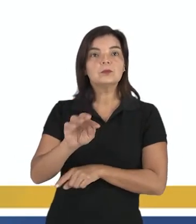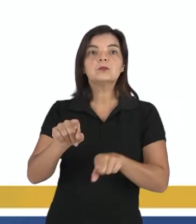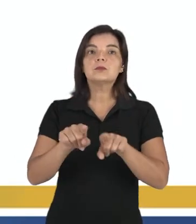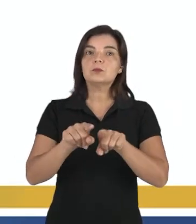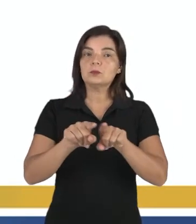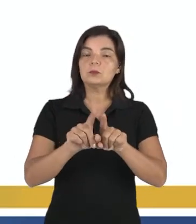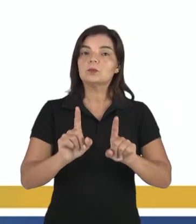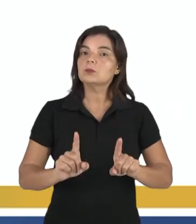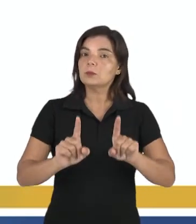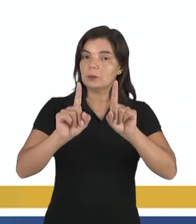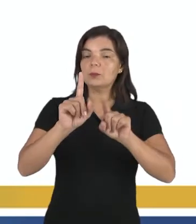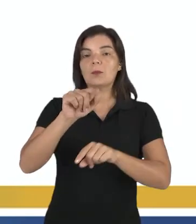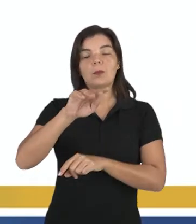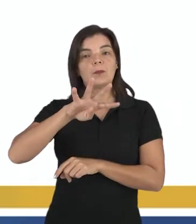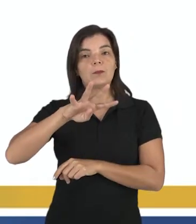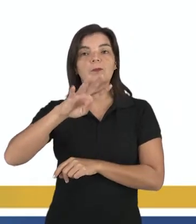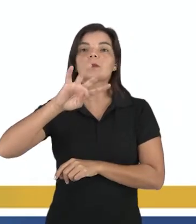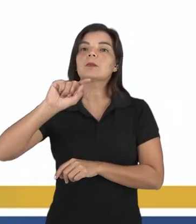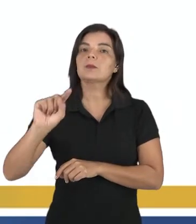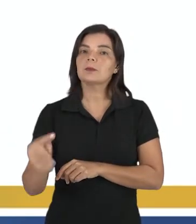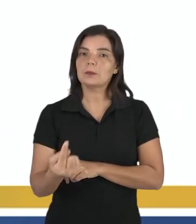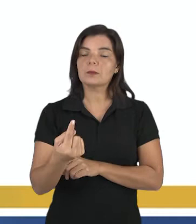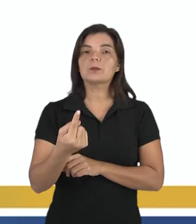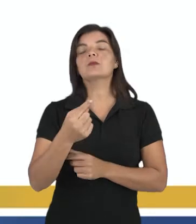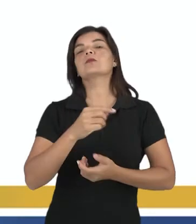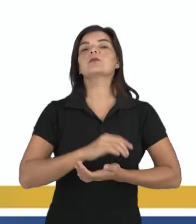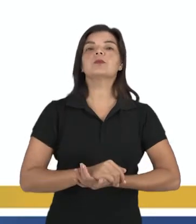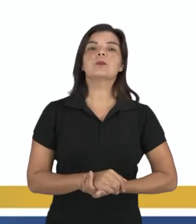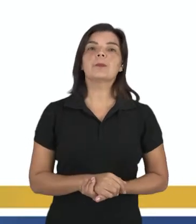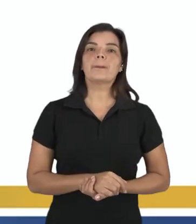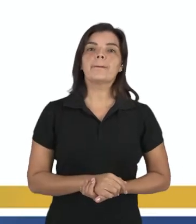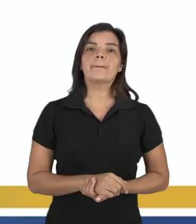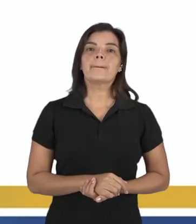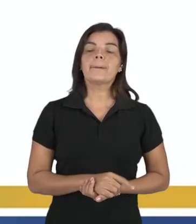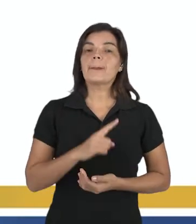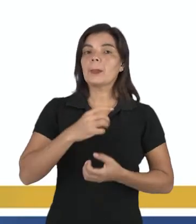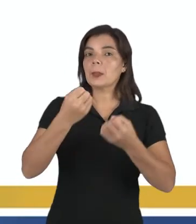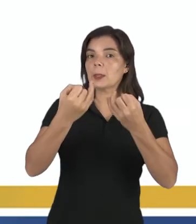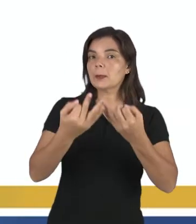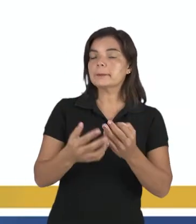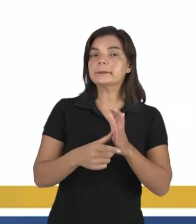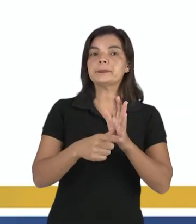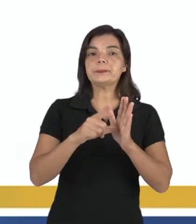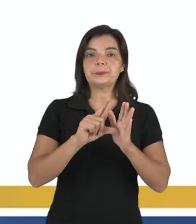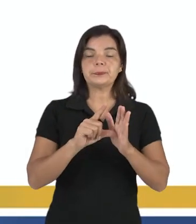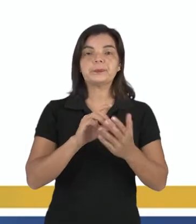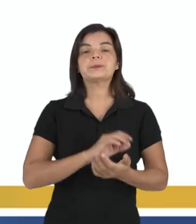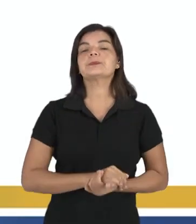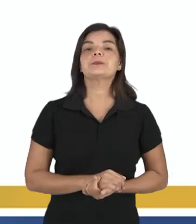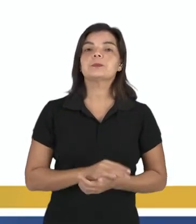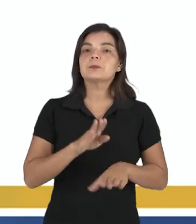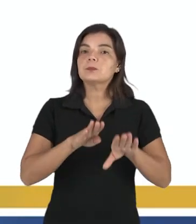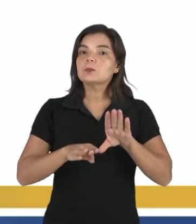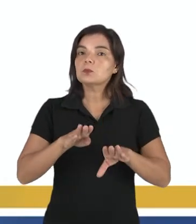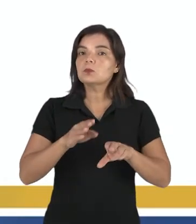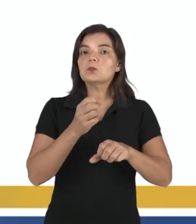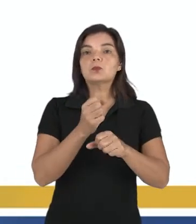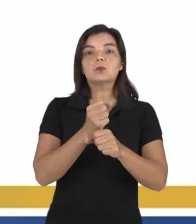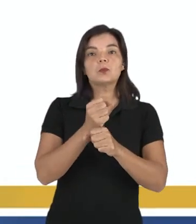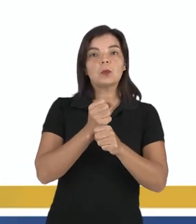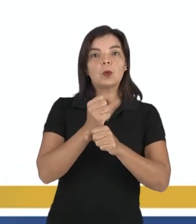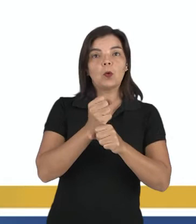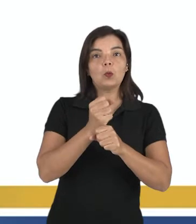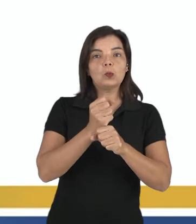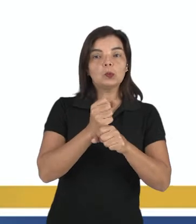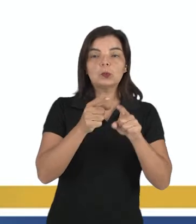de proporcionalidade é igual a 4.000, como eu falei anteriormente. À medida que